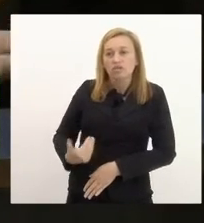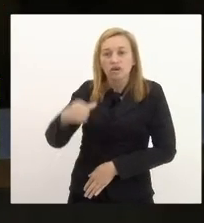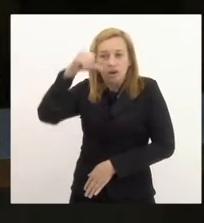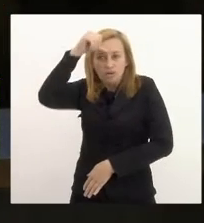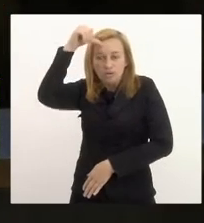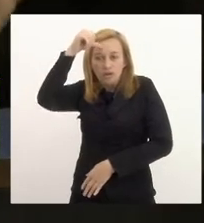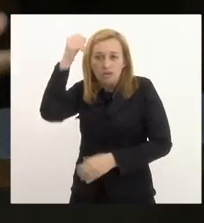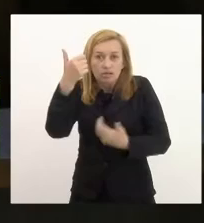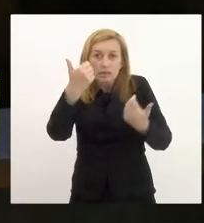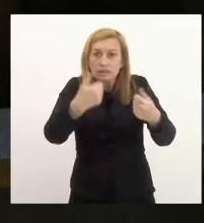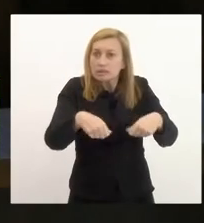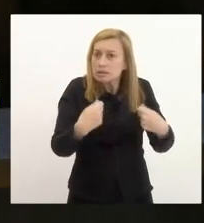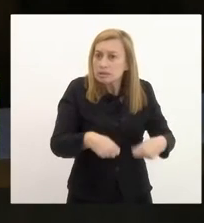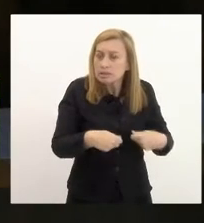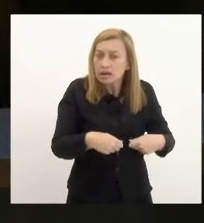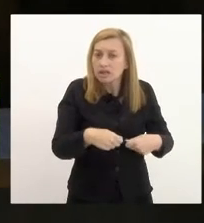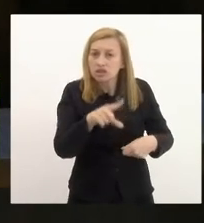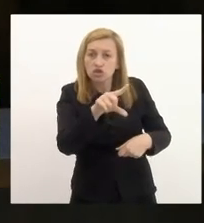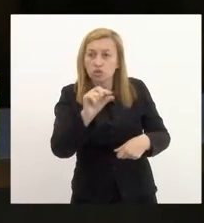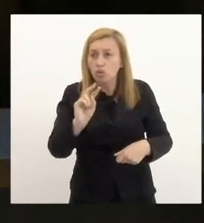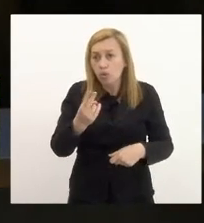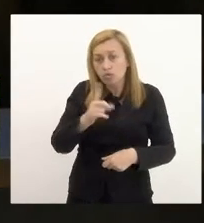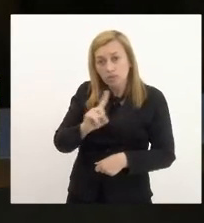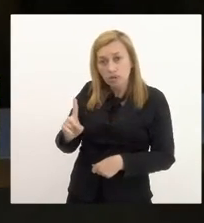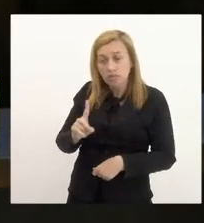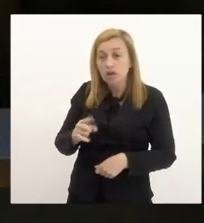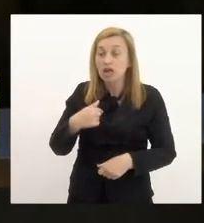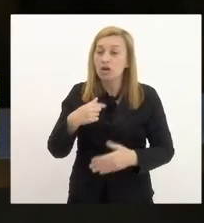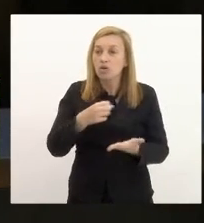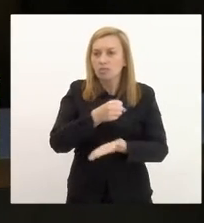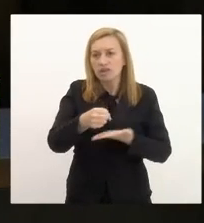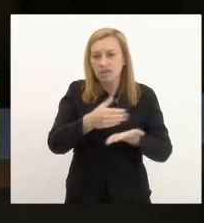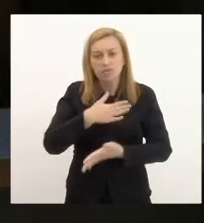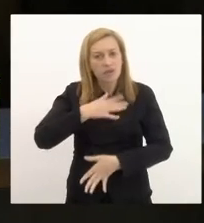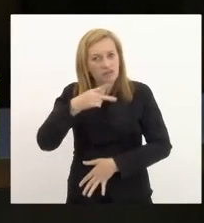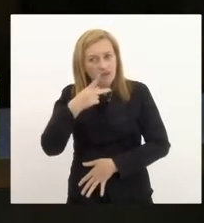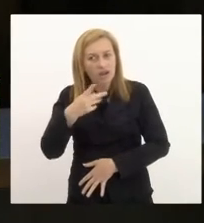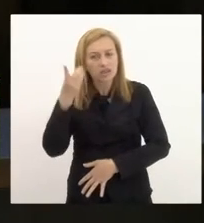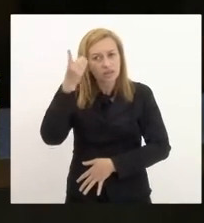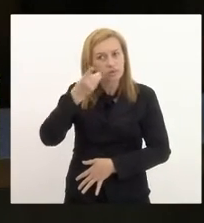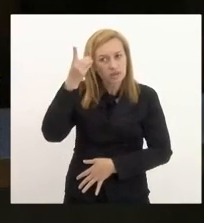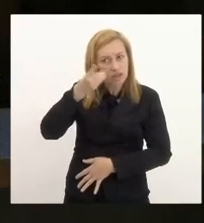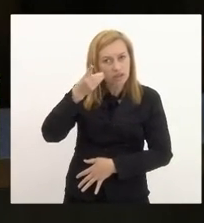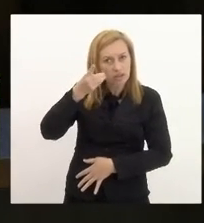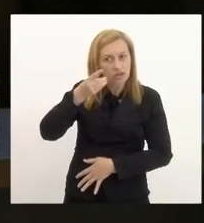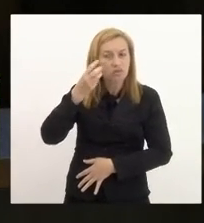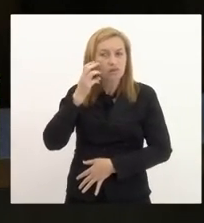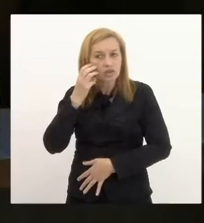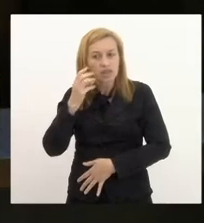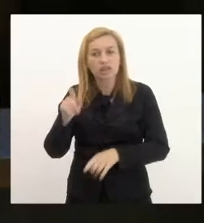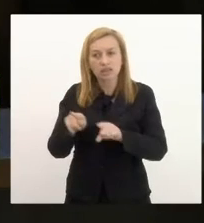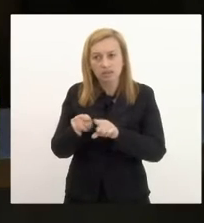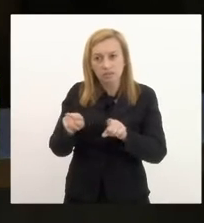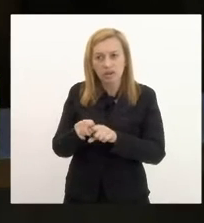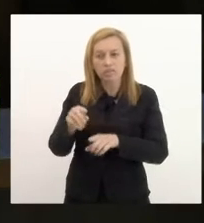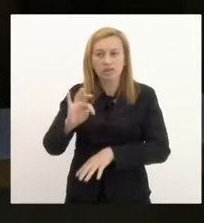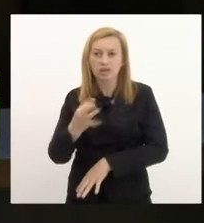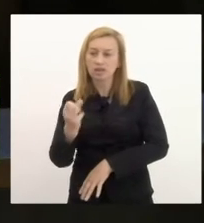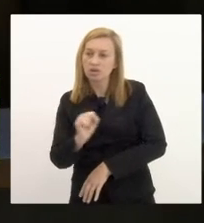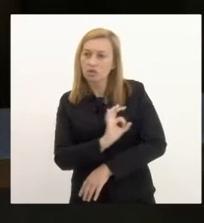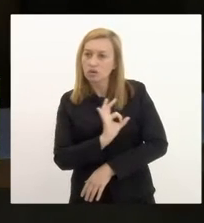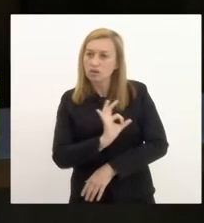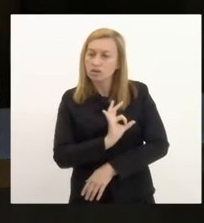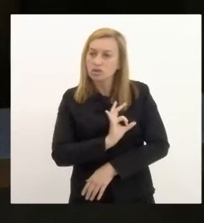Castro uma necessidade apenas Vamos aderir ou não e eu me baseei na minha fala Deputado Aldo é captada Martha Rocha uma decisão do supremo tribunal federal